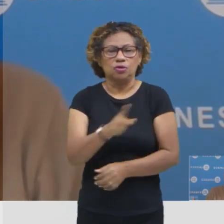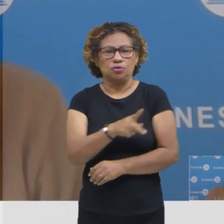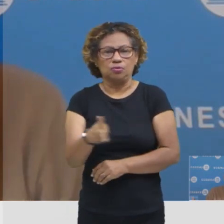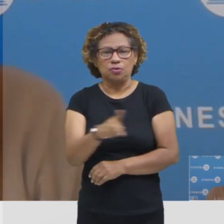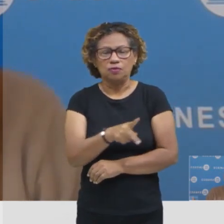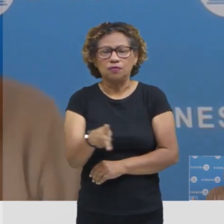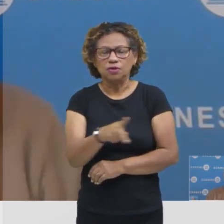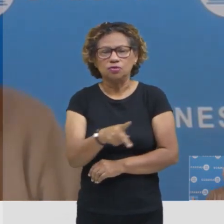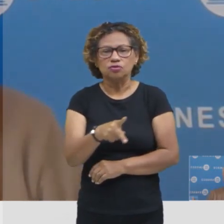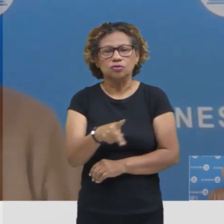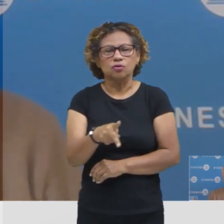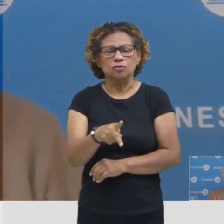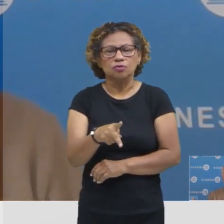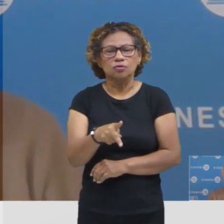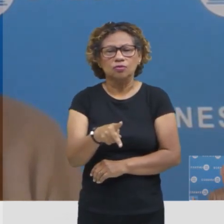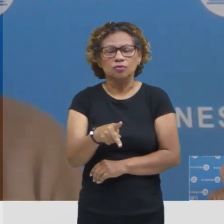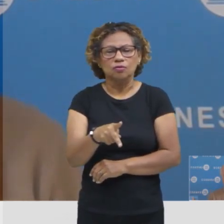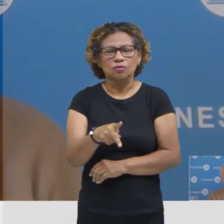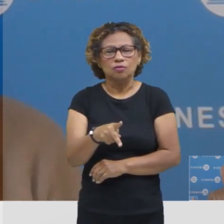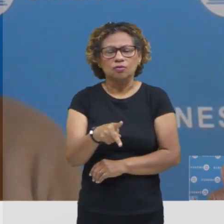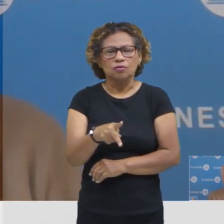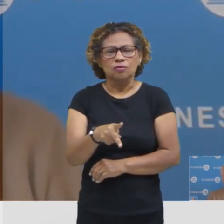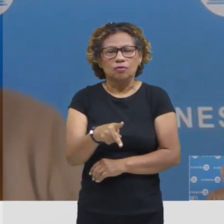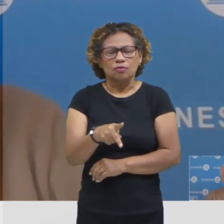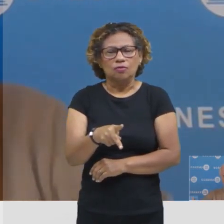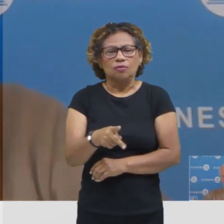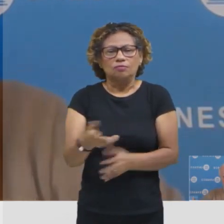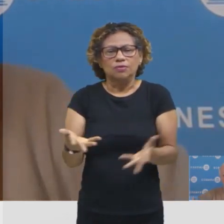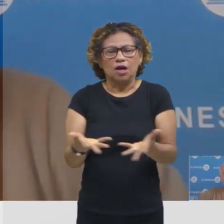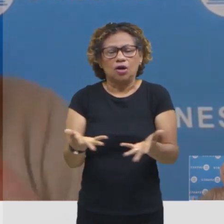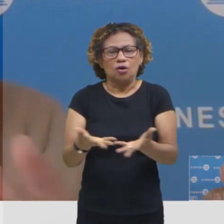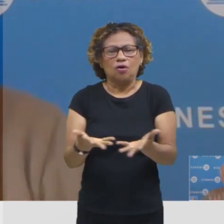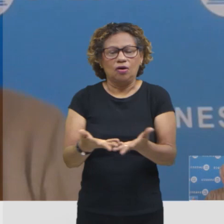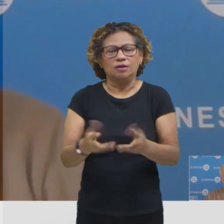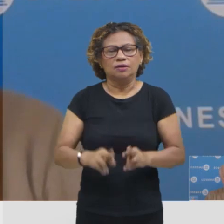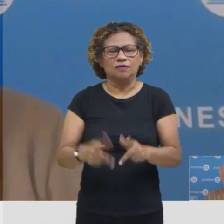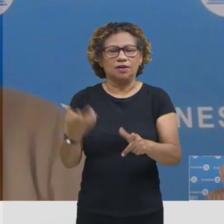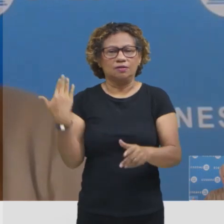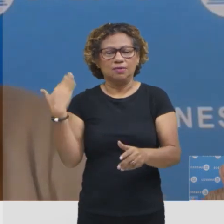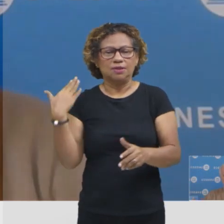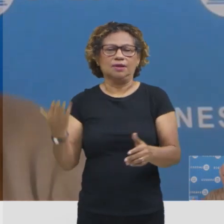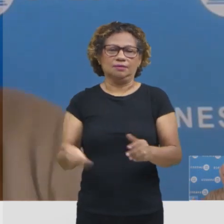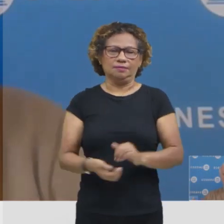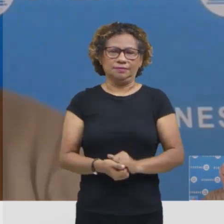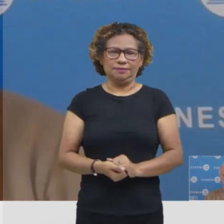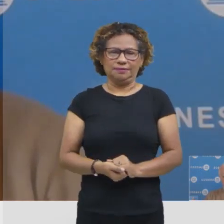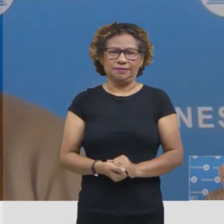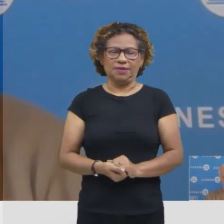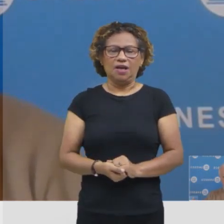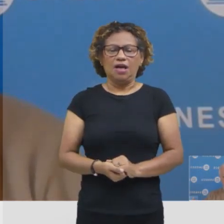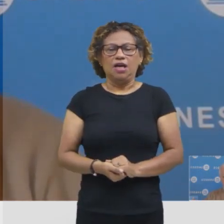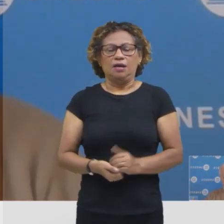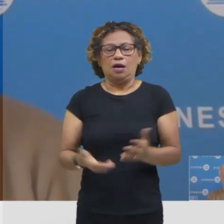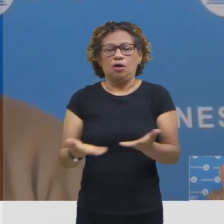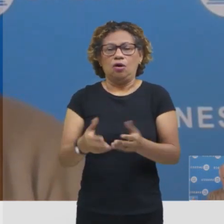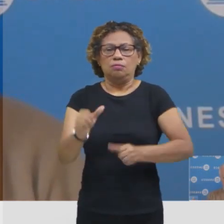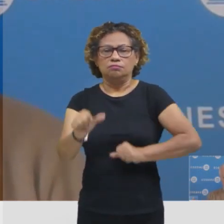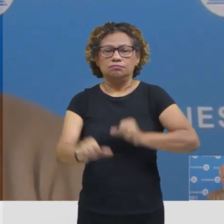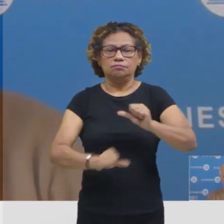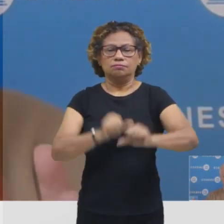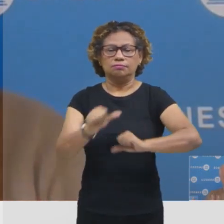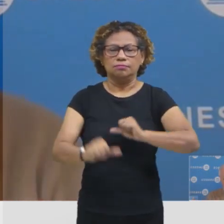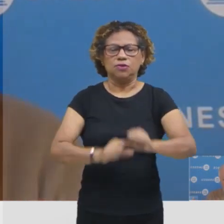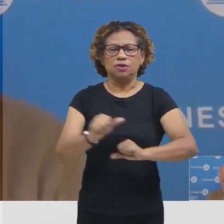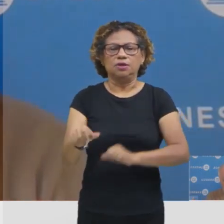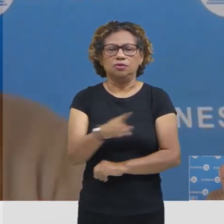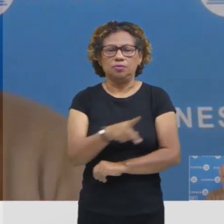muito diferente daquele que era habitual. E, evidentemente, para esta mudança do papel do